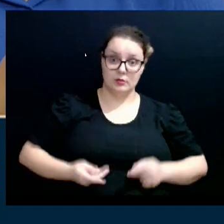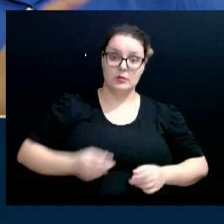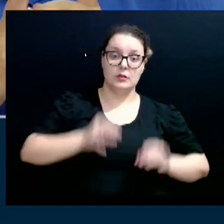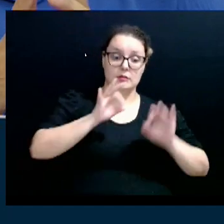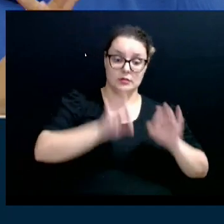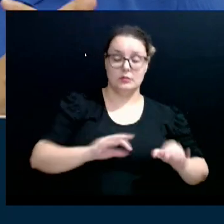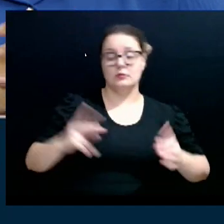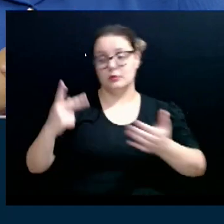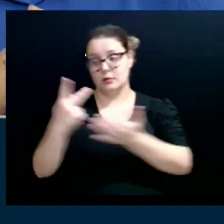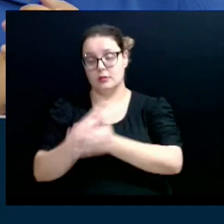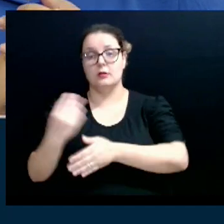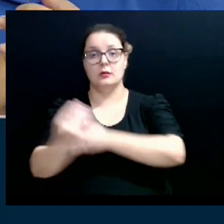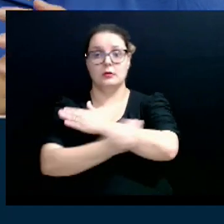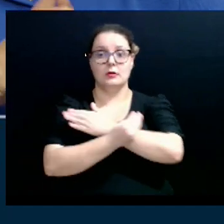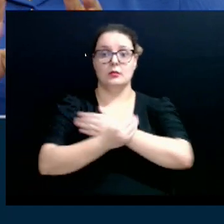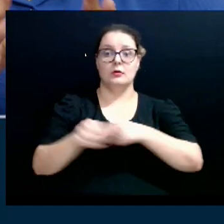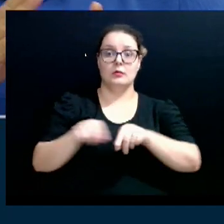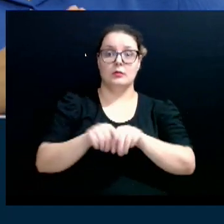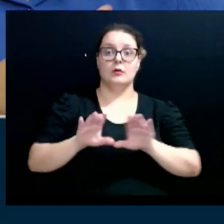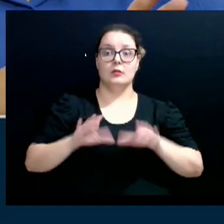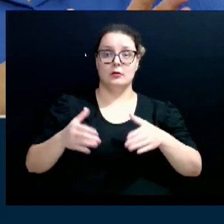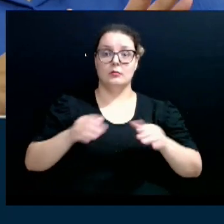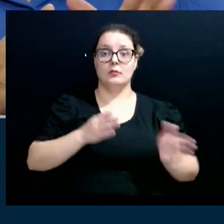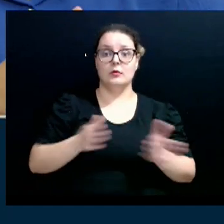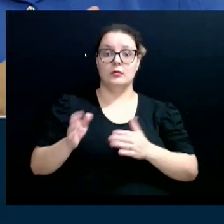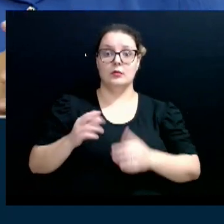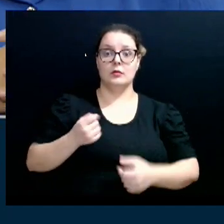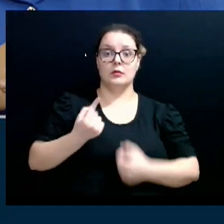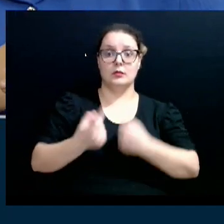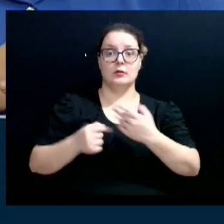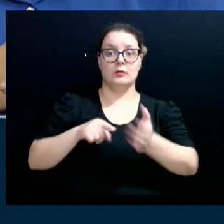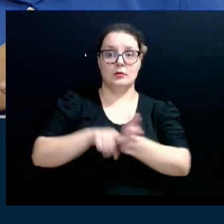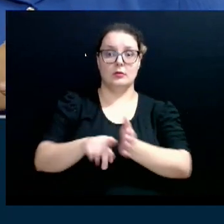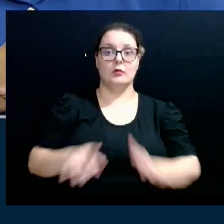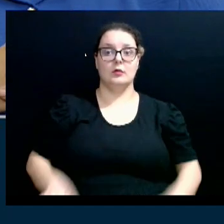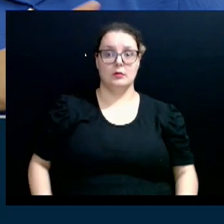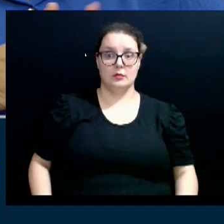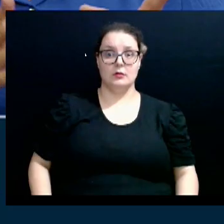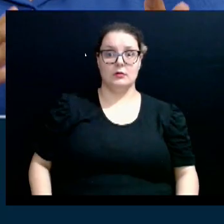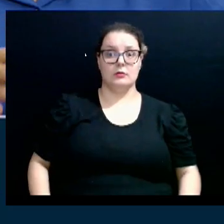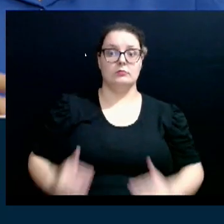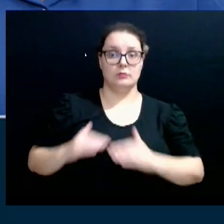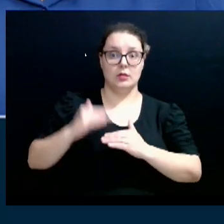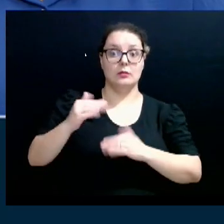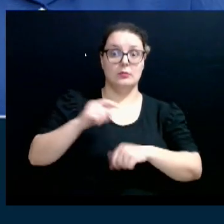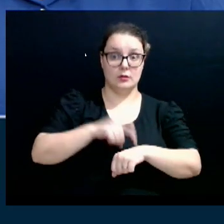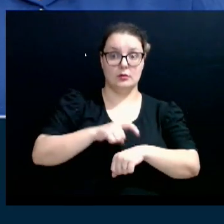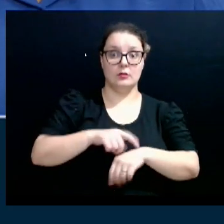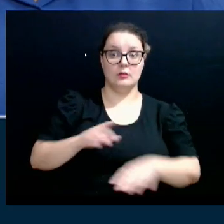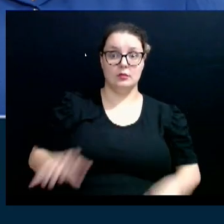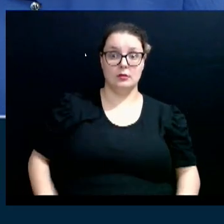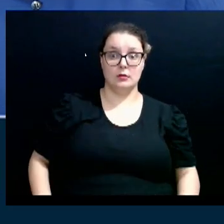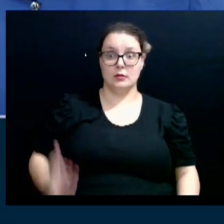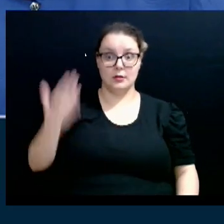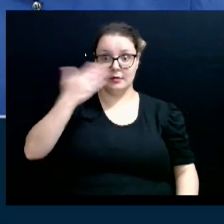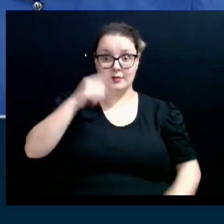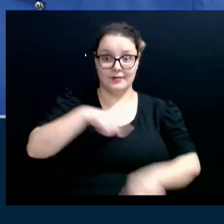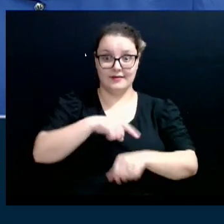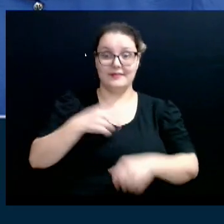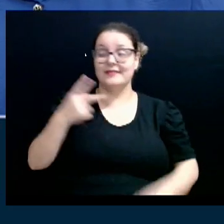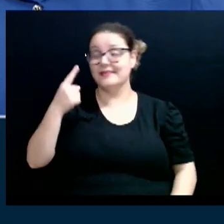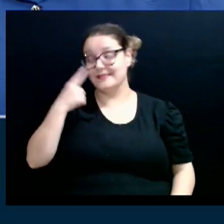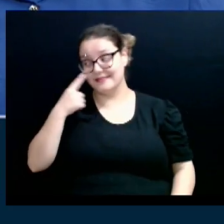também. A produção está me avisando, tem algumas perguntas, então como a gente está já extrapolando quase o tempo, nem vi a hora passar, gente, você viu?